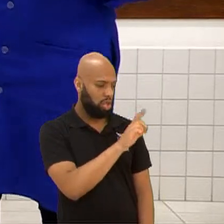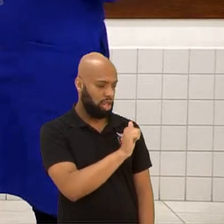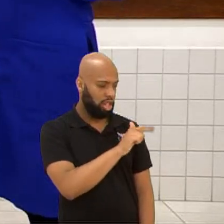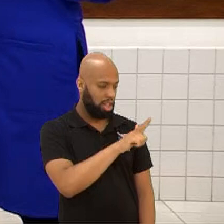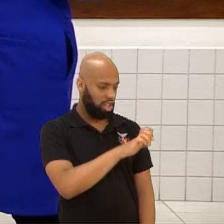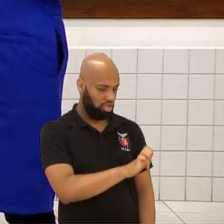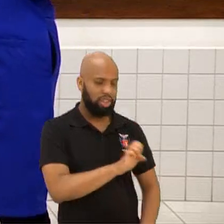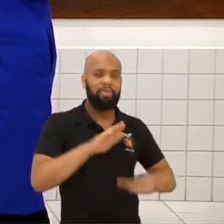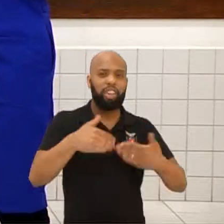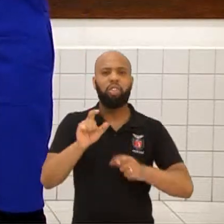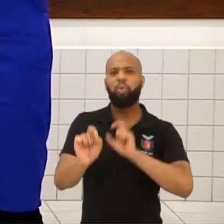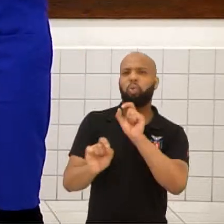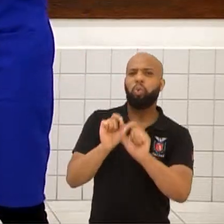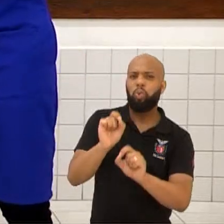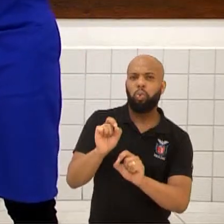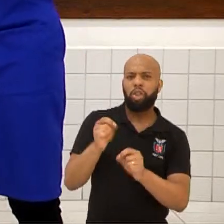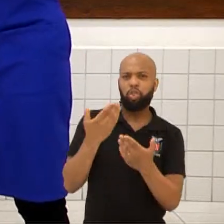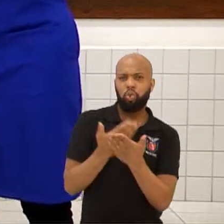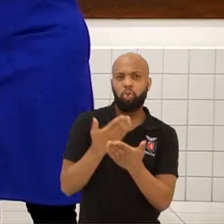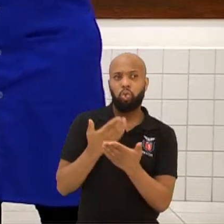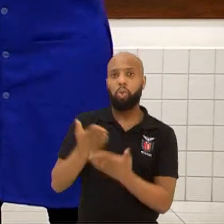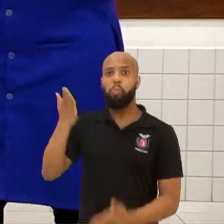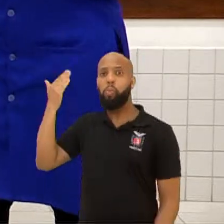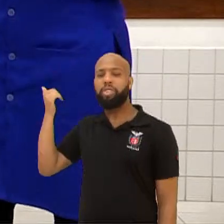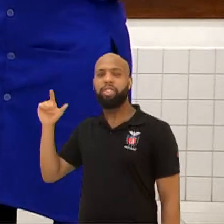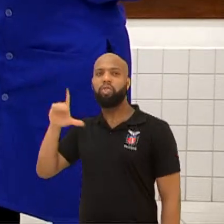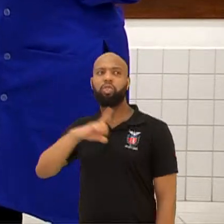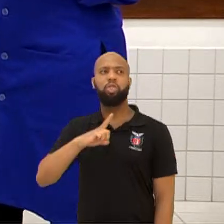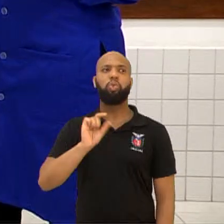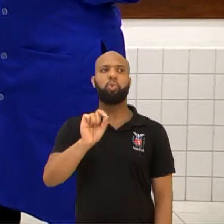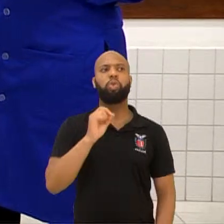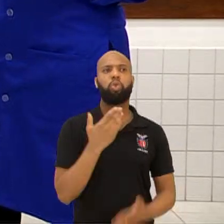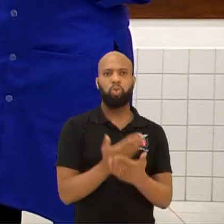professor, o que que nós vimos na aula anterior?